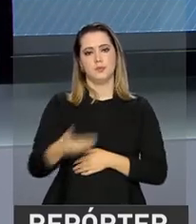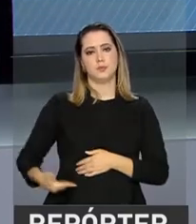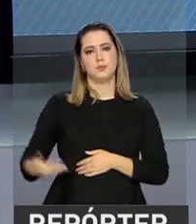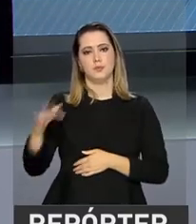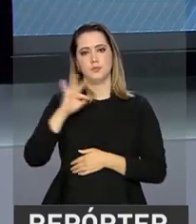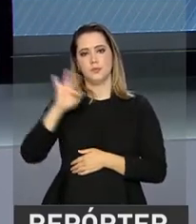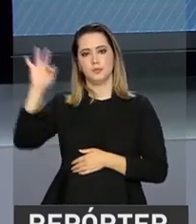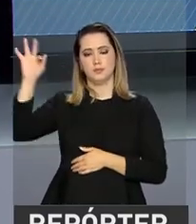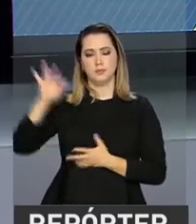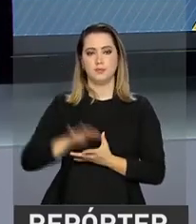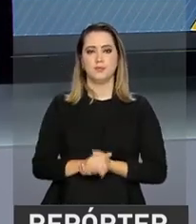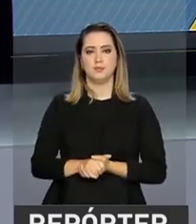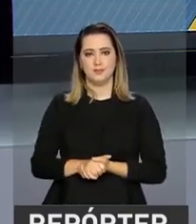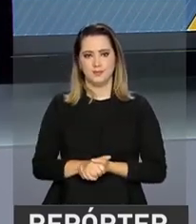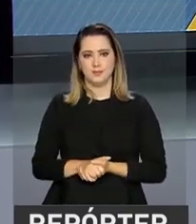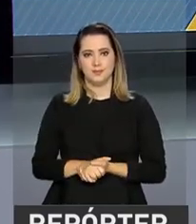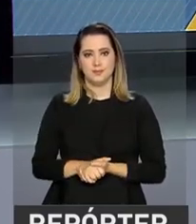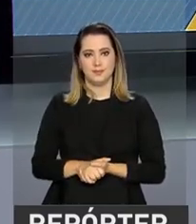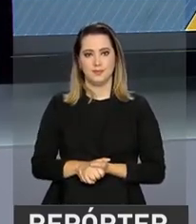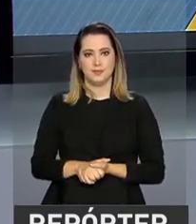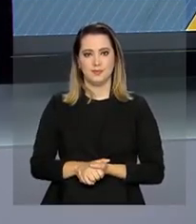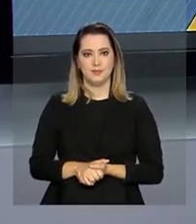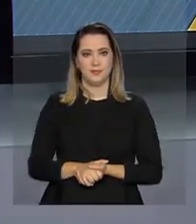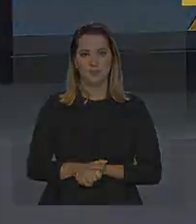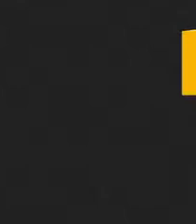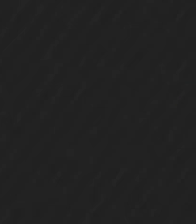na nbr a tv do governo federal